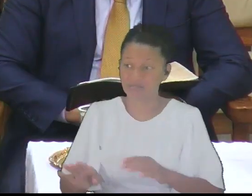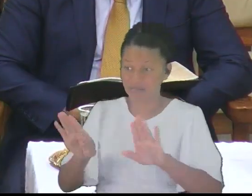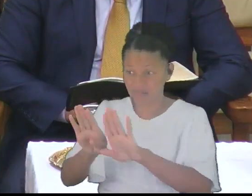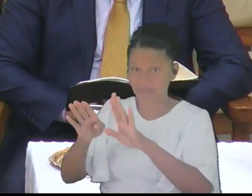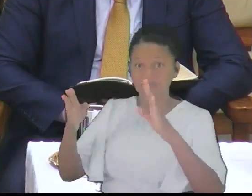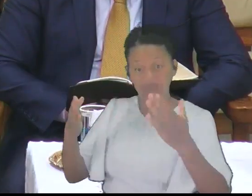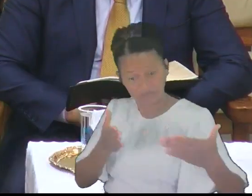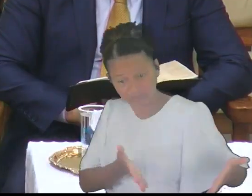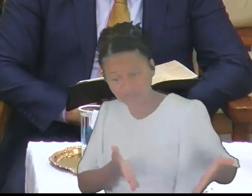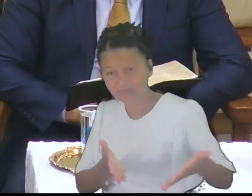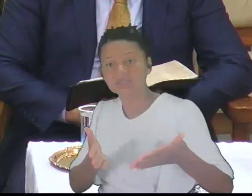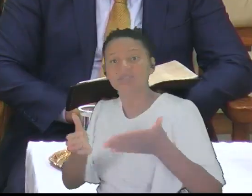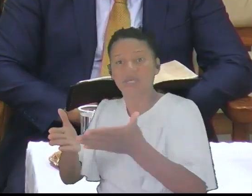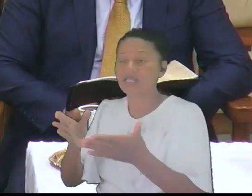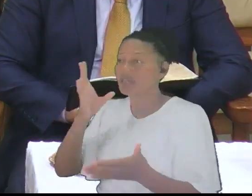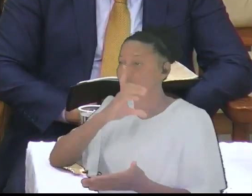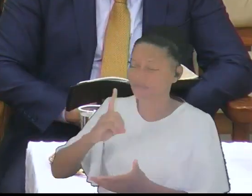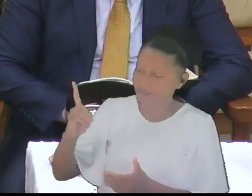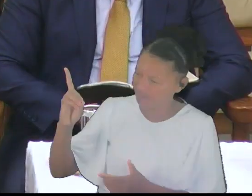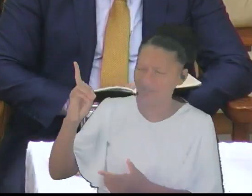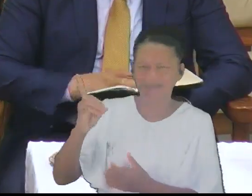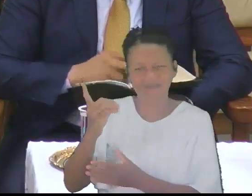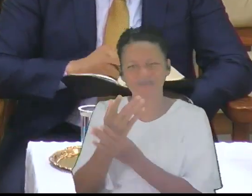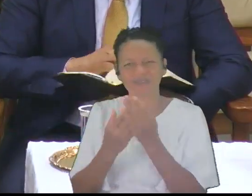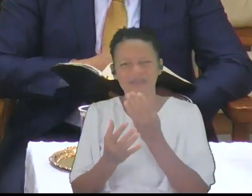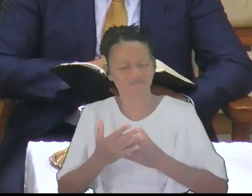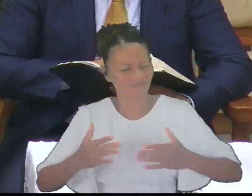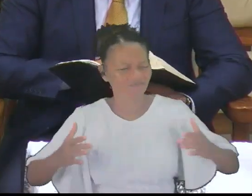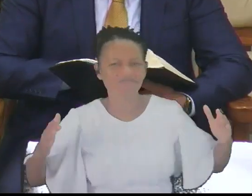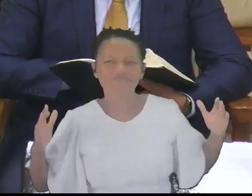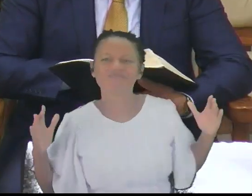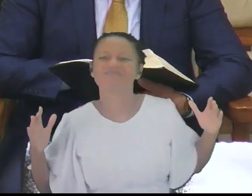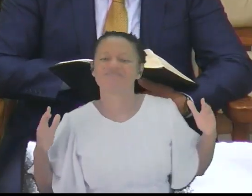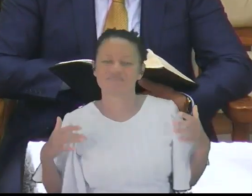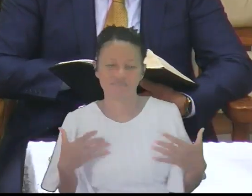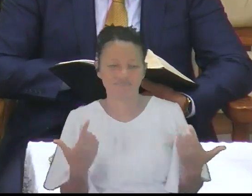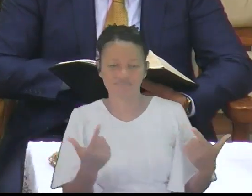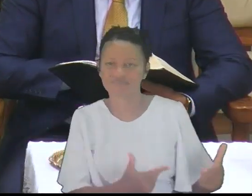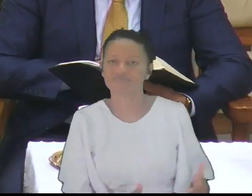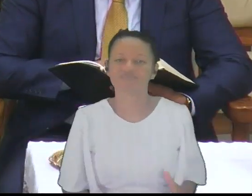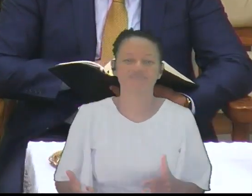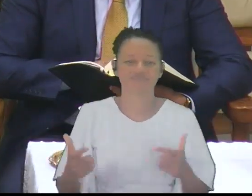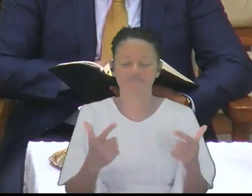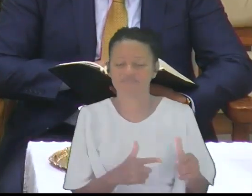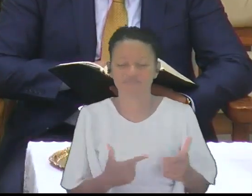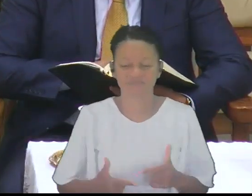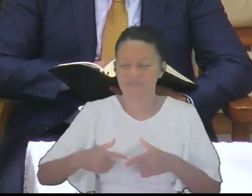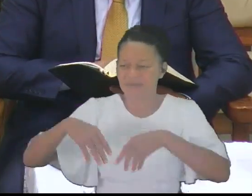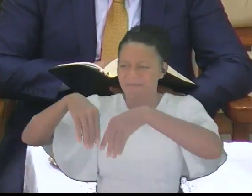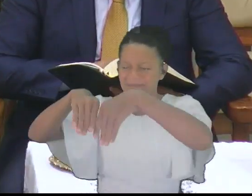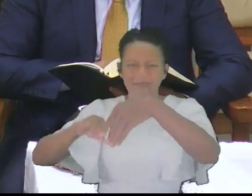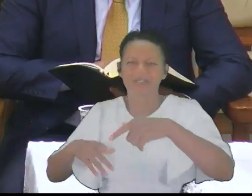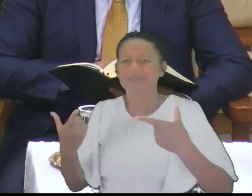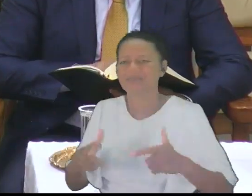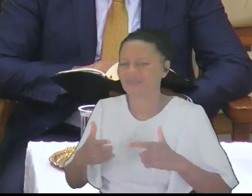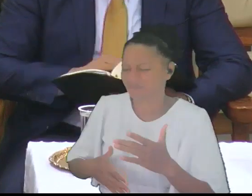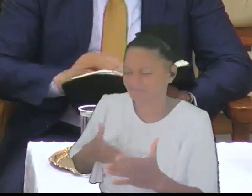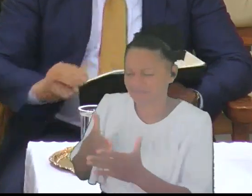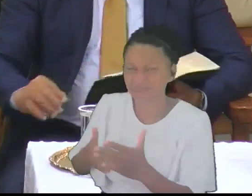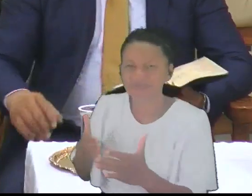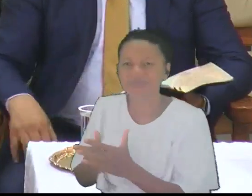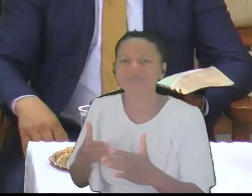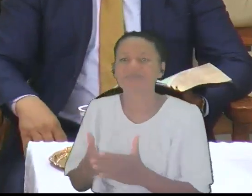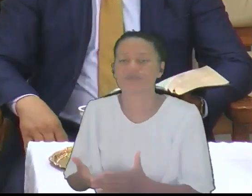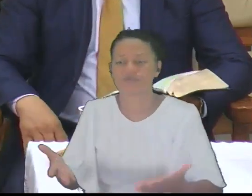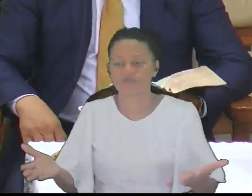aberta para você, Deus está de braços abertos para você, não existe mais véu, não existe mais barreira, nós